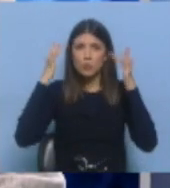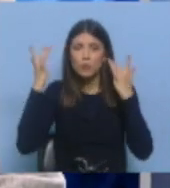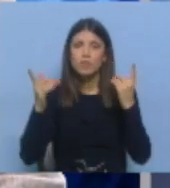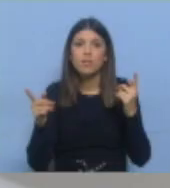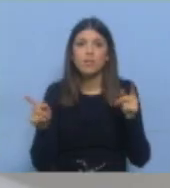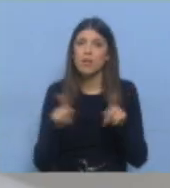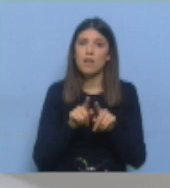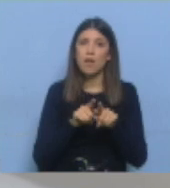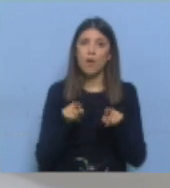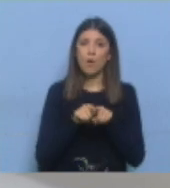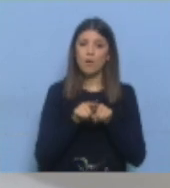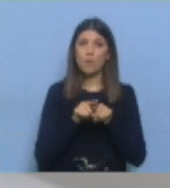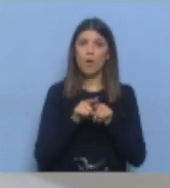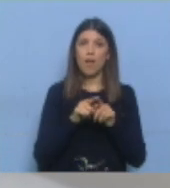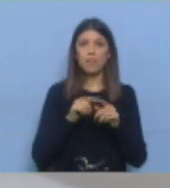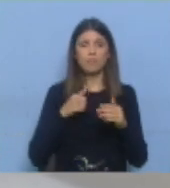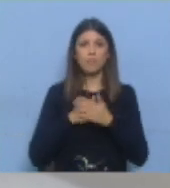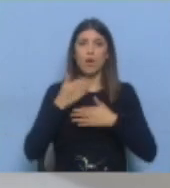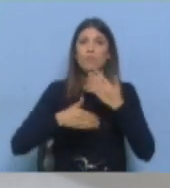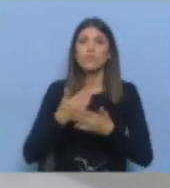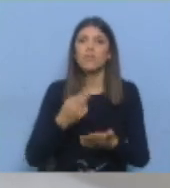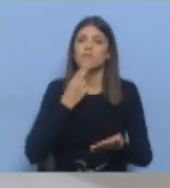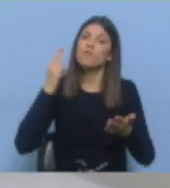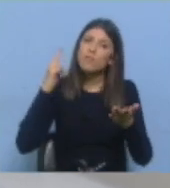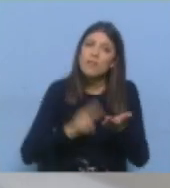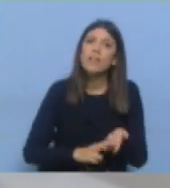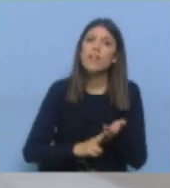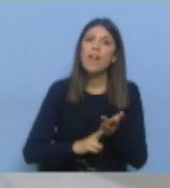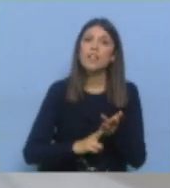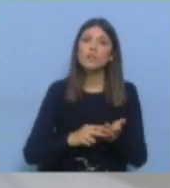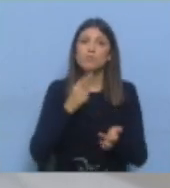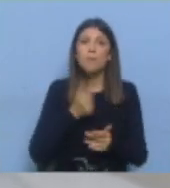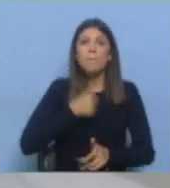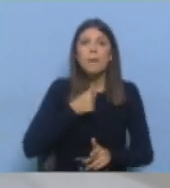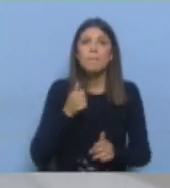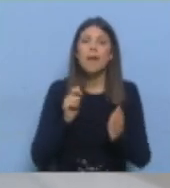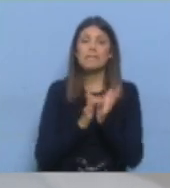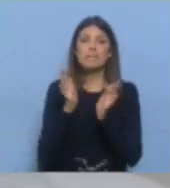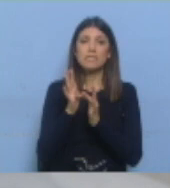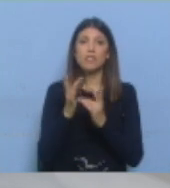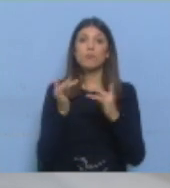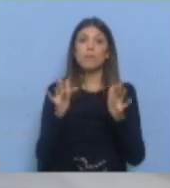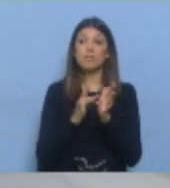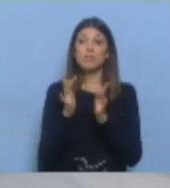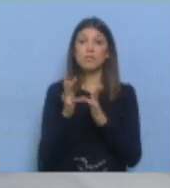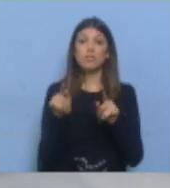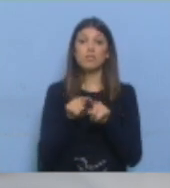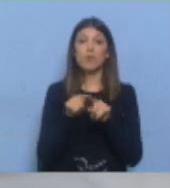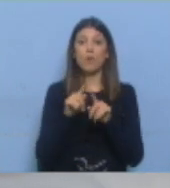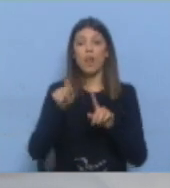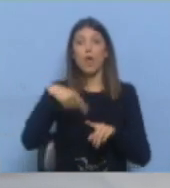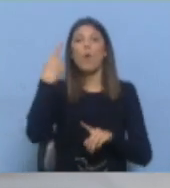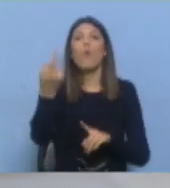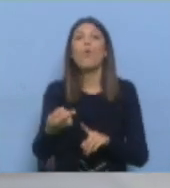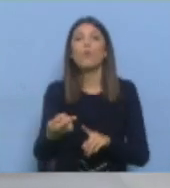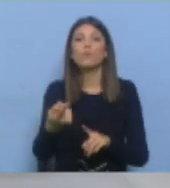muito concreto de conversão e identificação com Cristo. Só que este Cristo está sempre nos outros, eles são